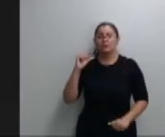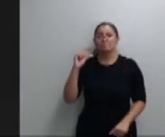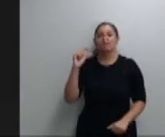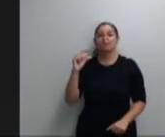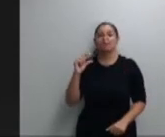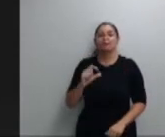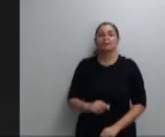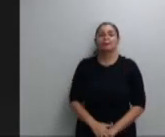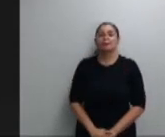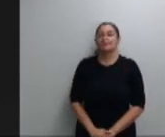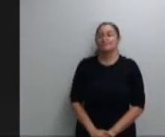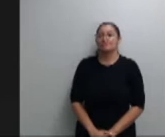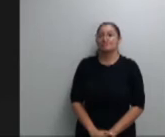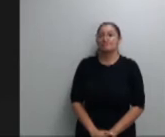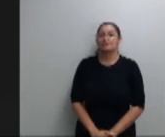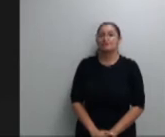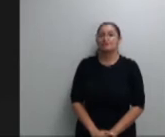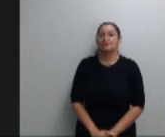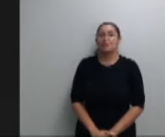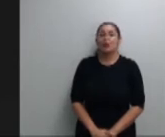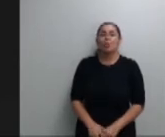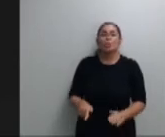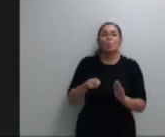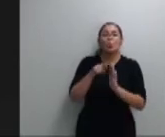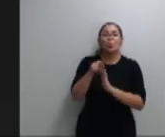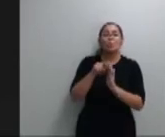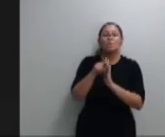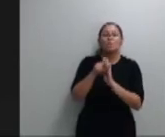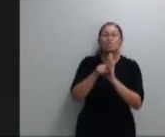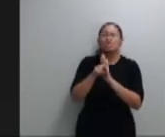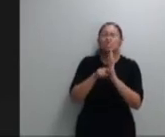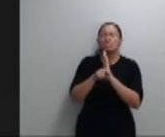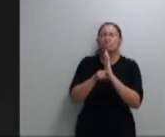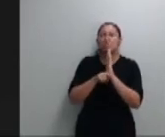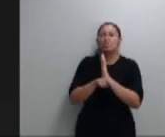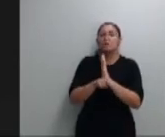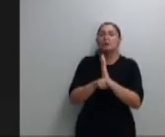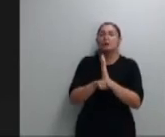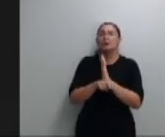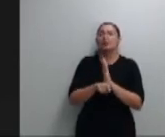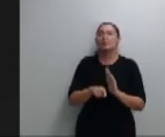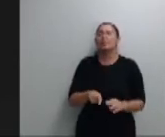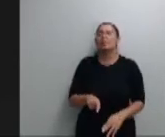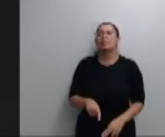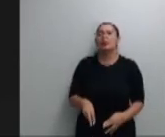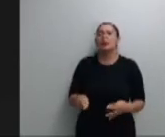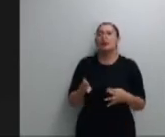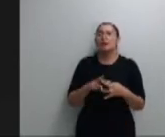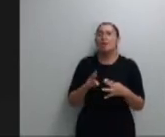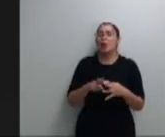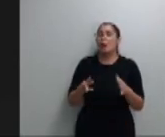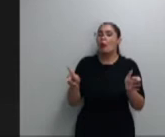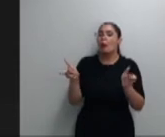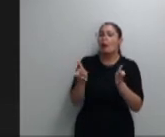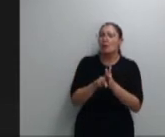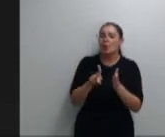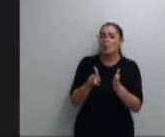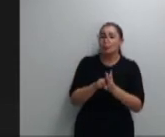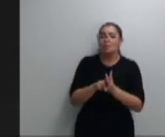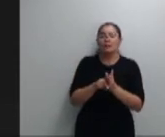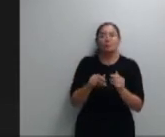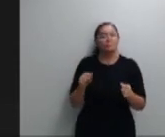esses registros e que a análise das razões do recurso ordinário do recurso ordinário ela é prontamente possível e